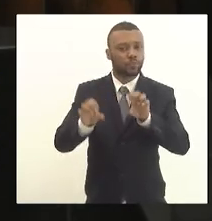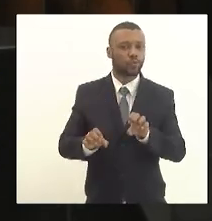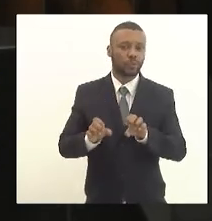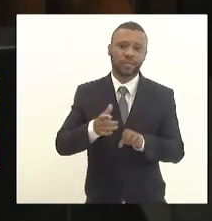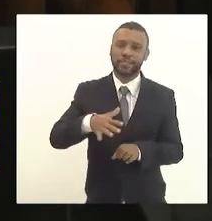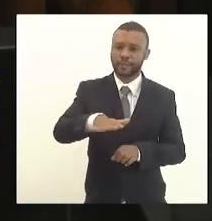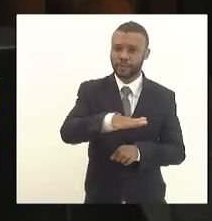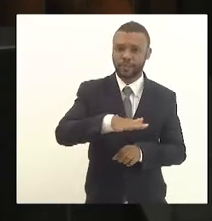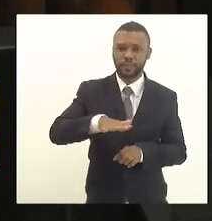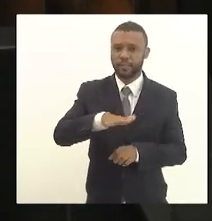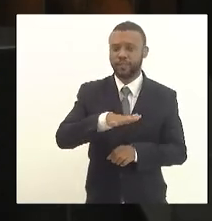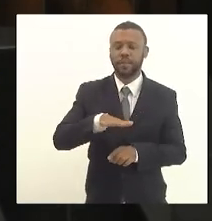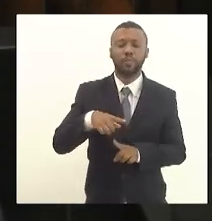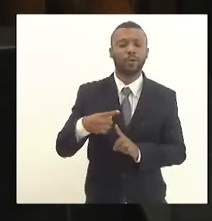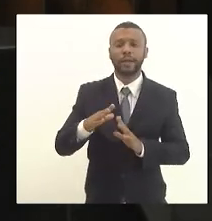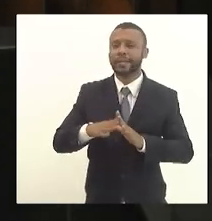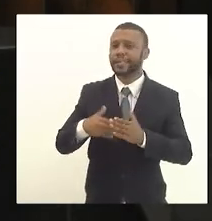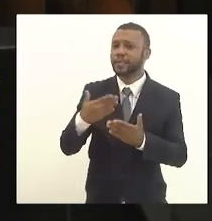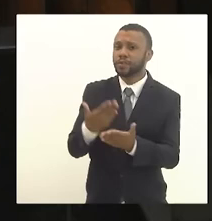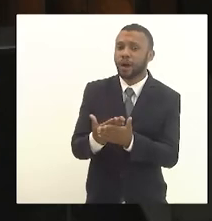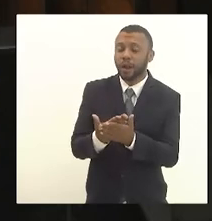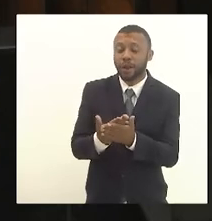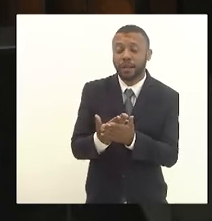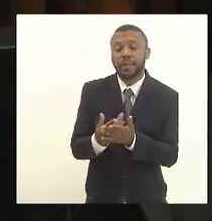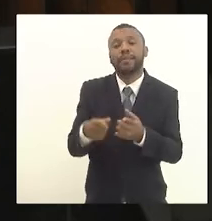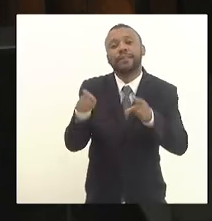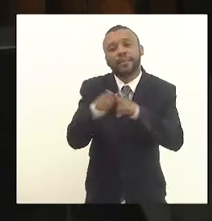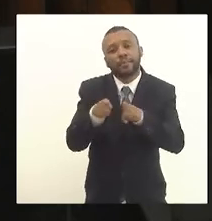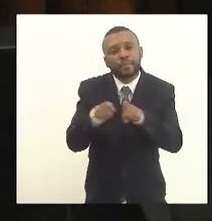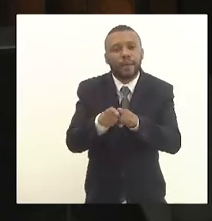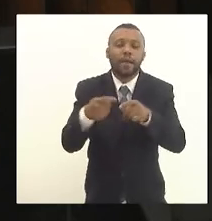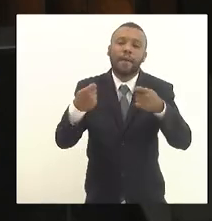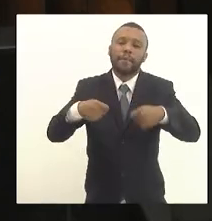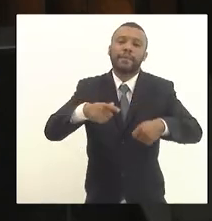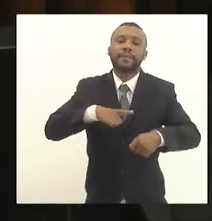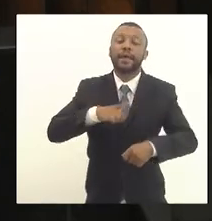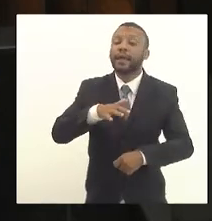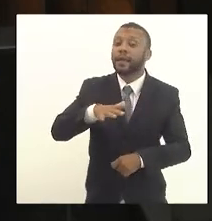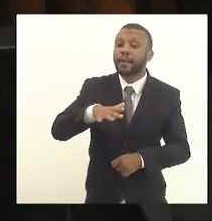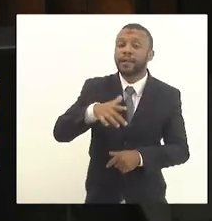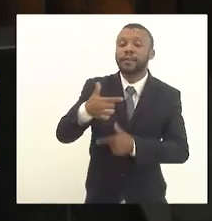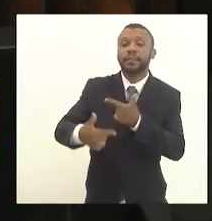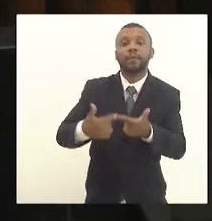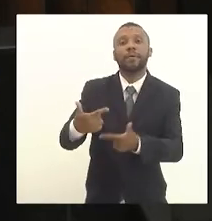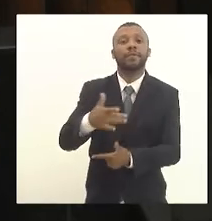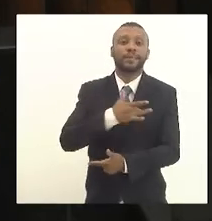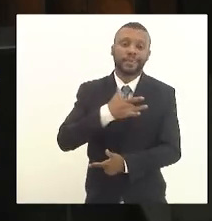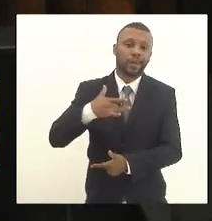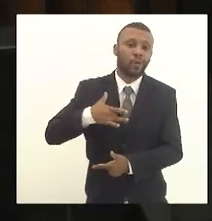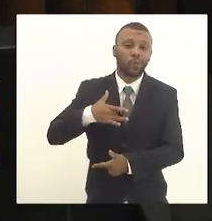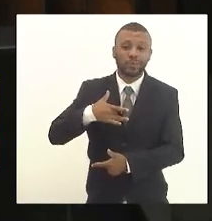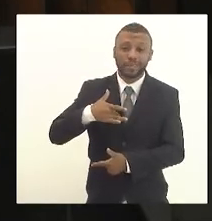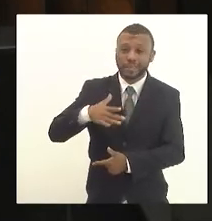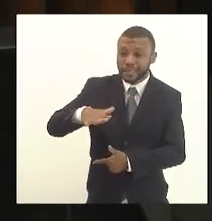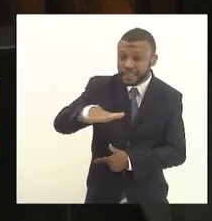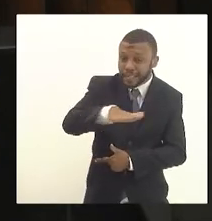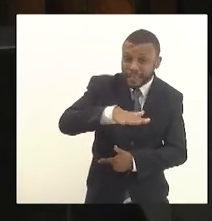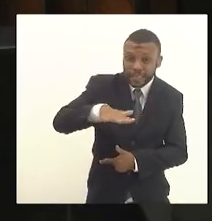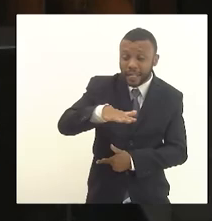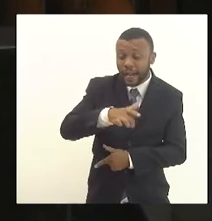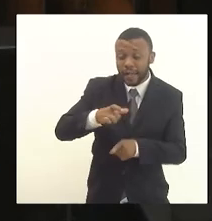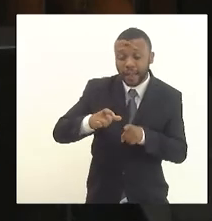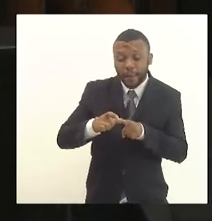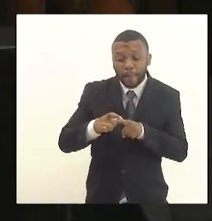Porque não é só a escola, também precisa da saúde, né? E principalmente dessas áreas periféricas, onde